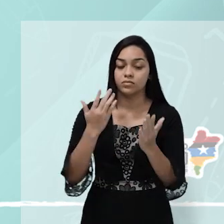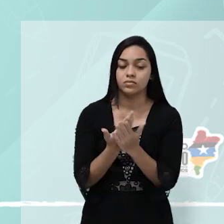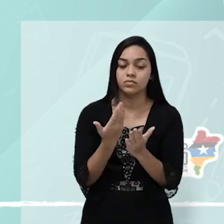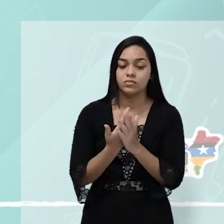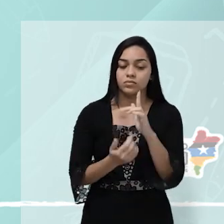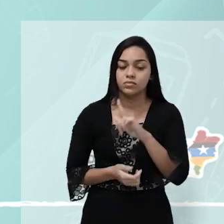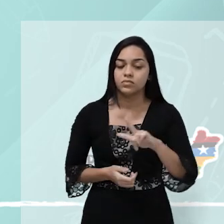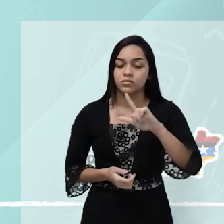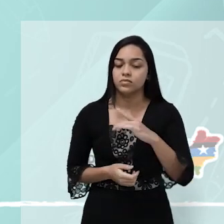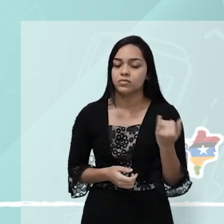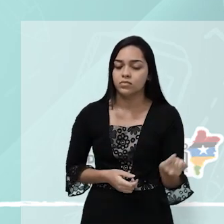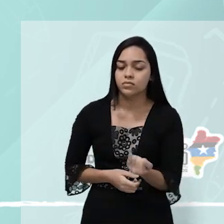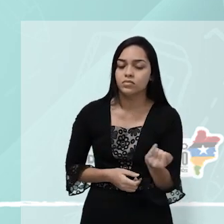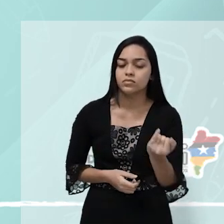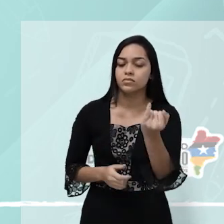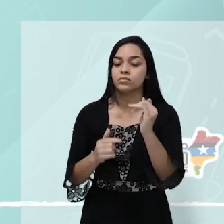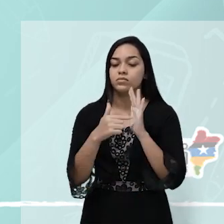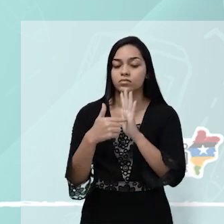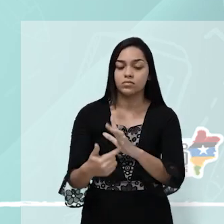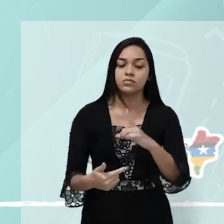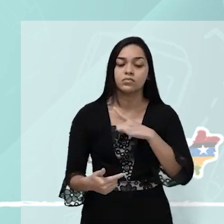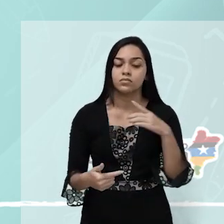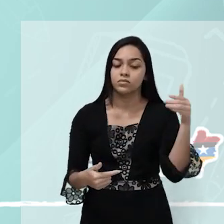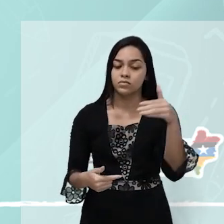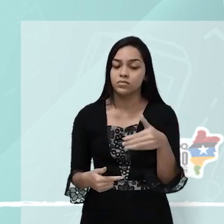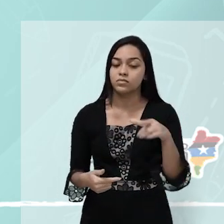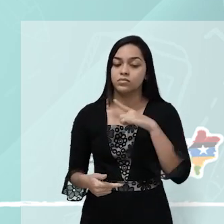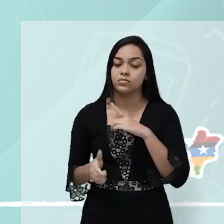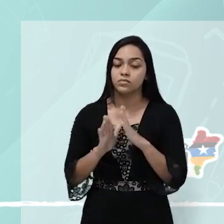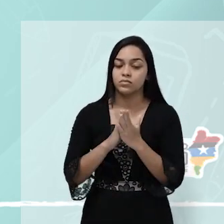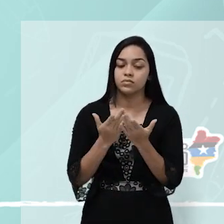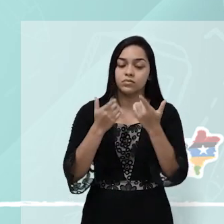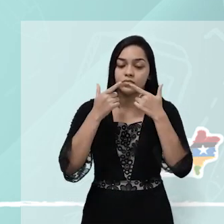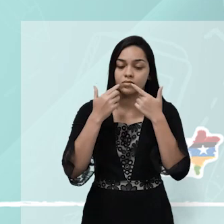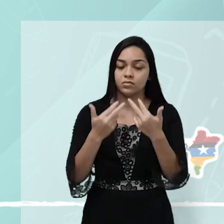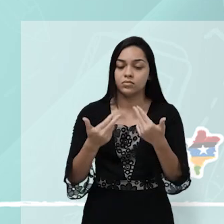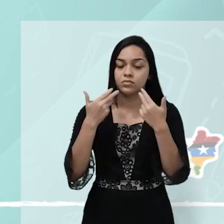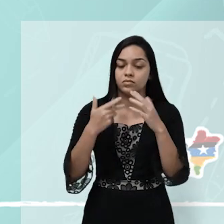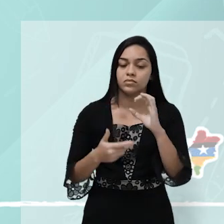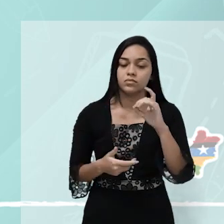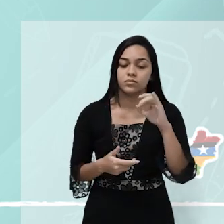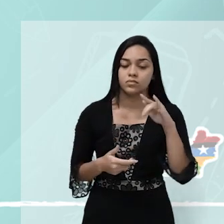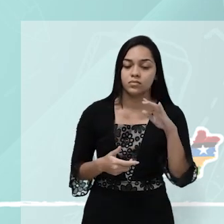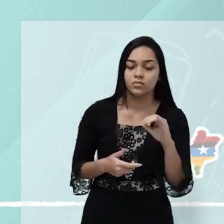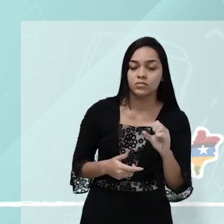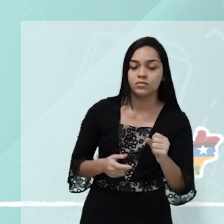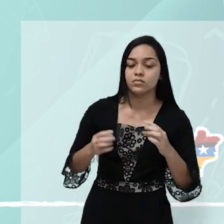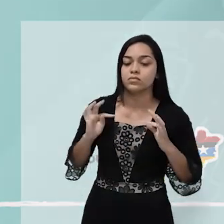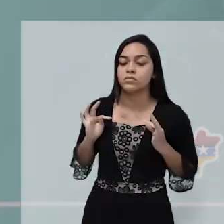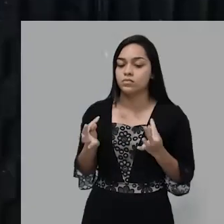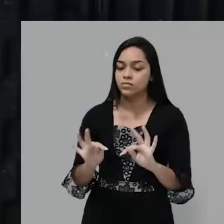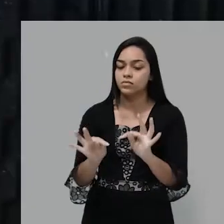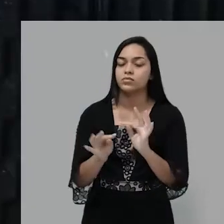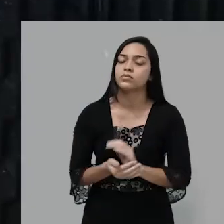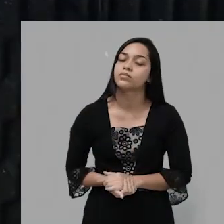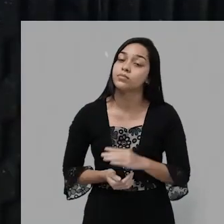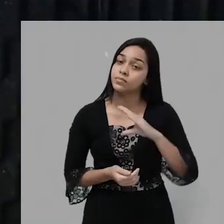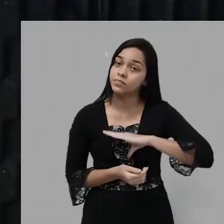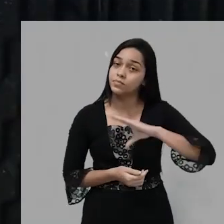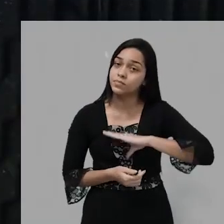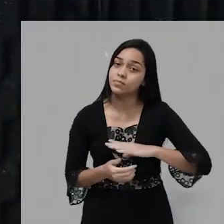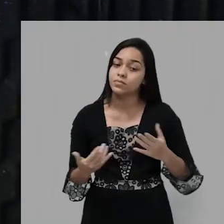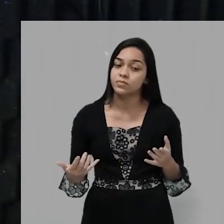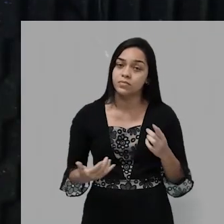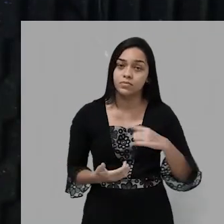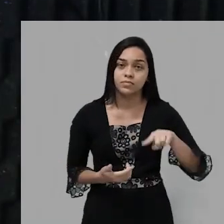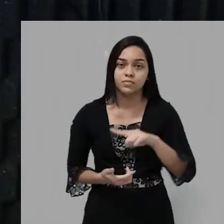As escolas literárias são muito importantes e aparecem com bastante frequência no caderno de linguagens, códigos e suas tecnologias. Então, para